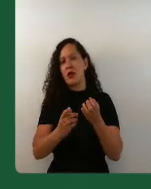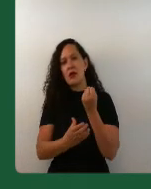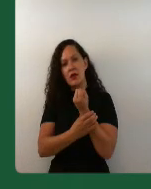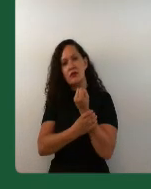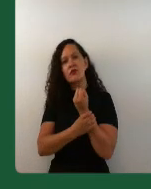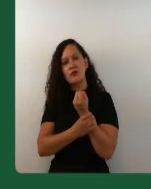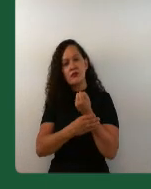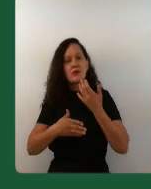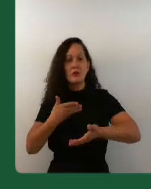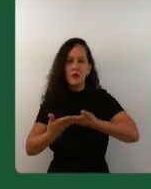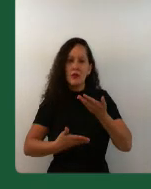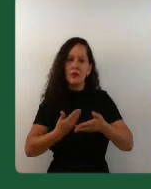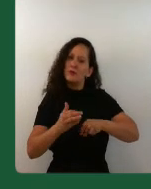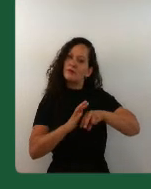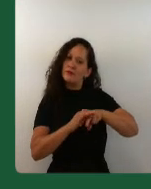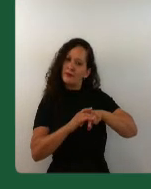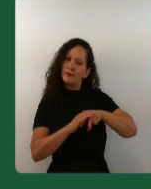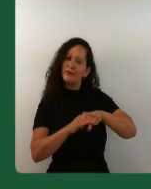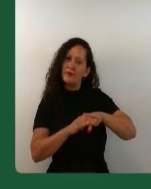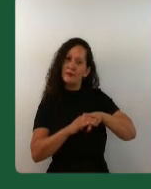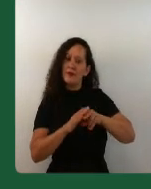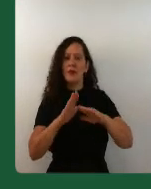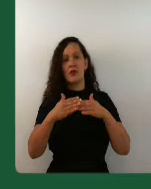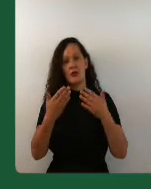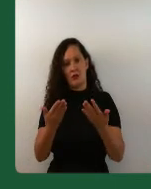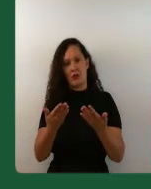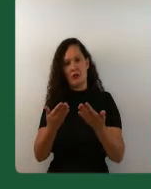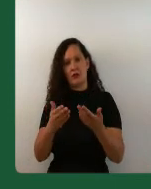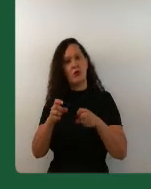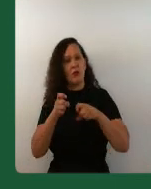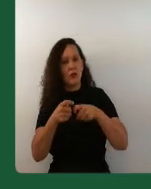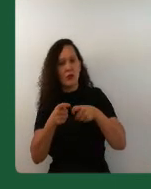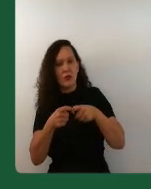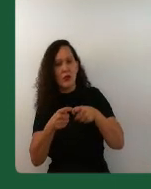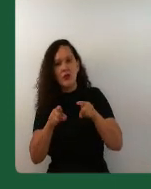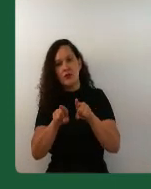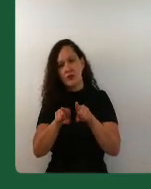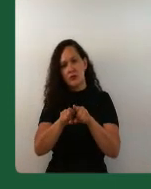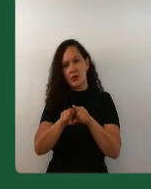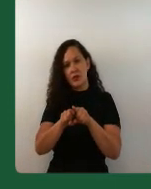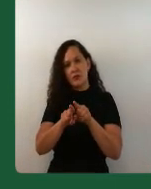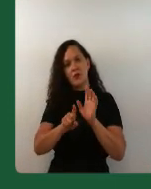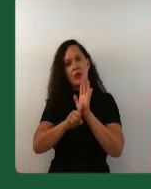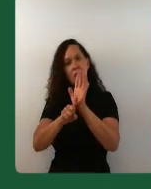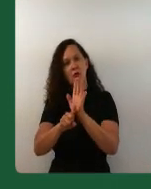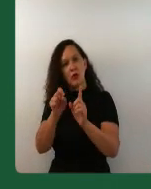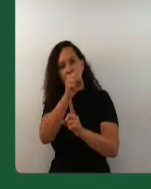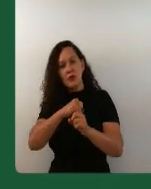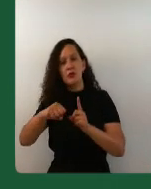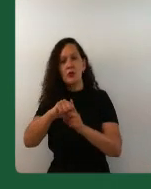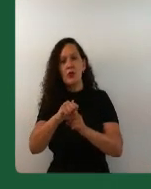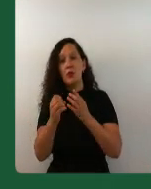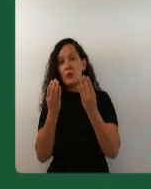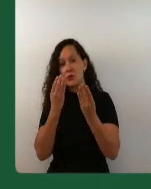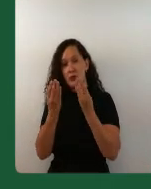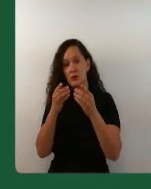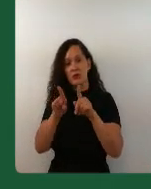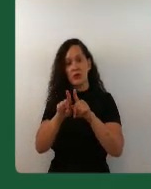todo o tratamento para esse paciente. Então, são os médicos, serviço social, rede de apoio,